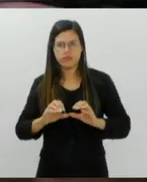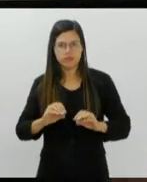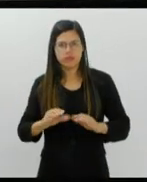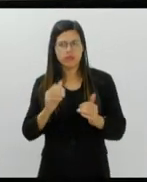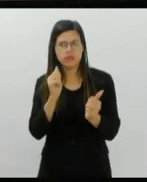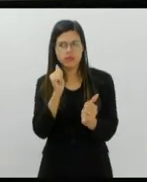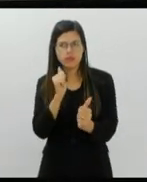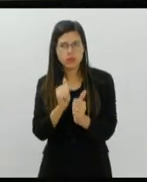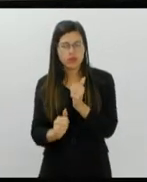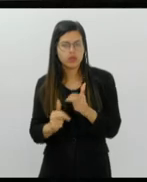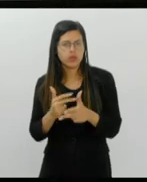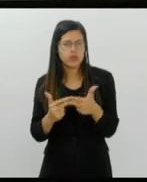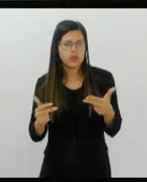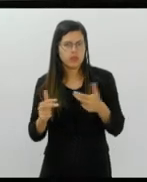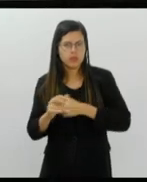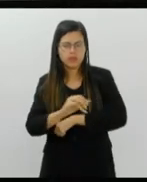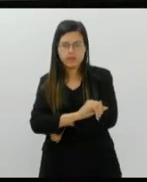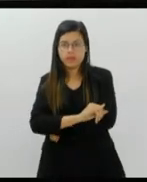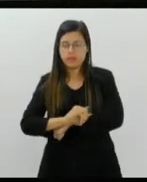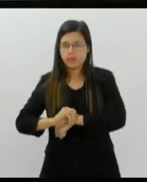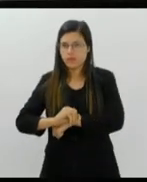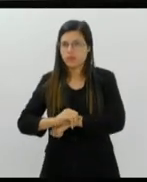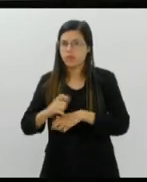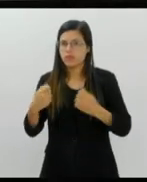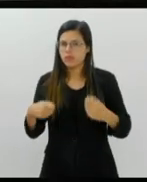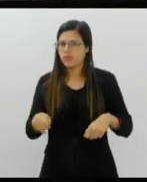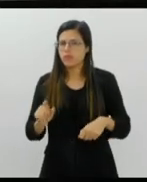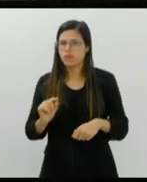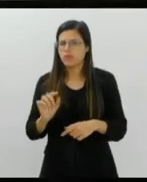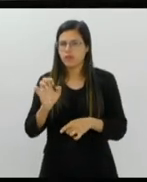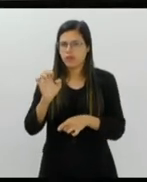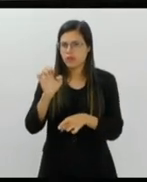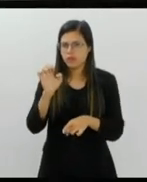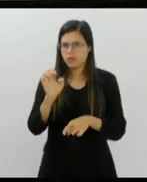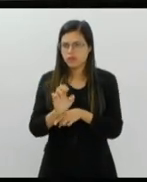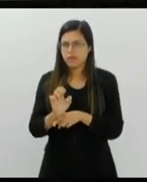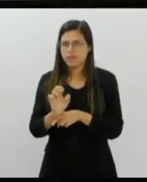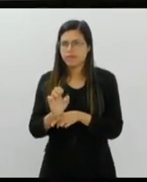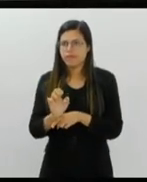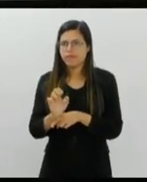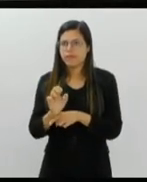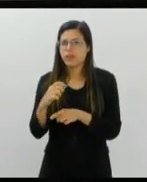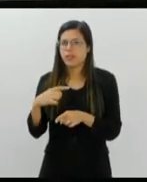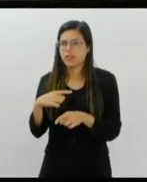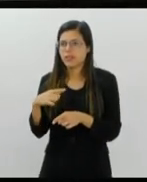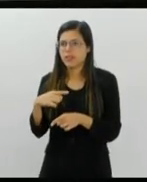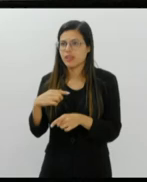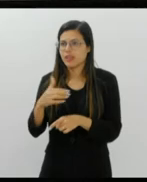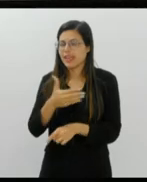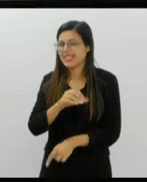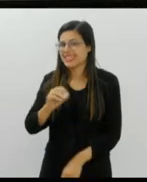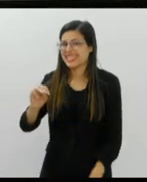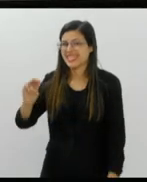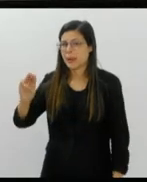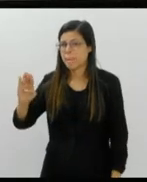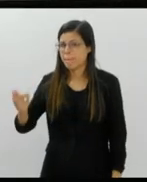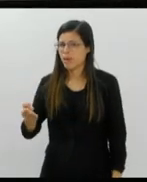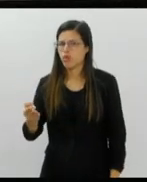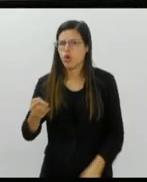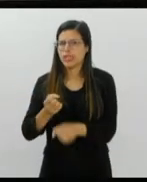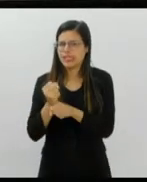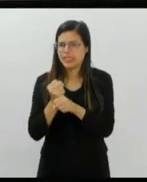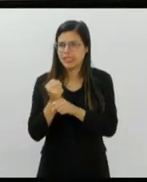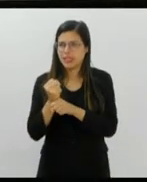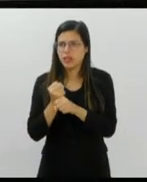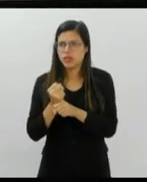infraestrutura Precisamos sim no estado que tem uma arrecadação de aproximadamente 100 100 bilhões nós teros por ano